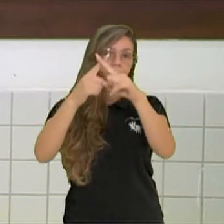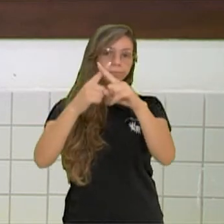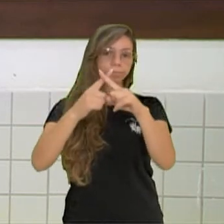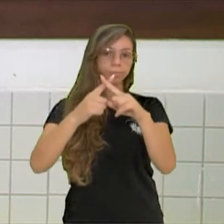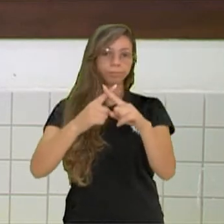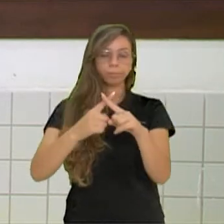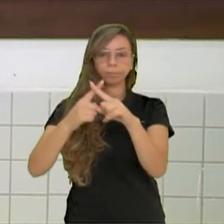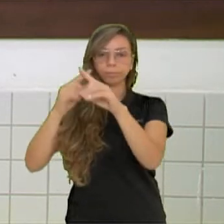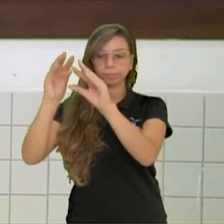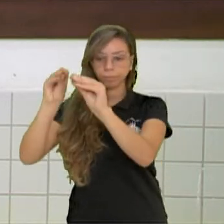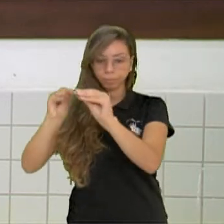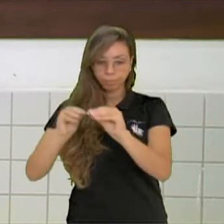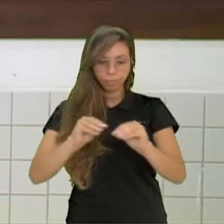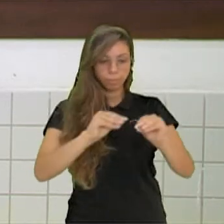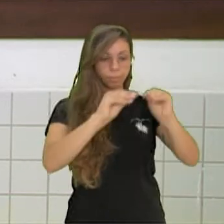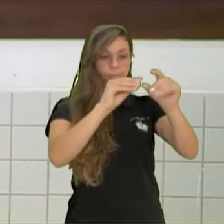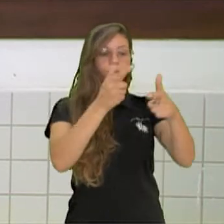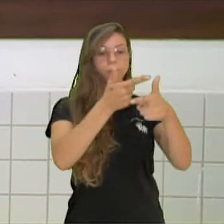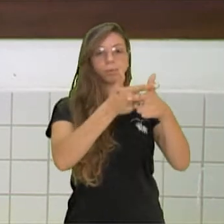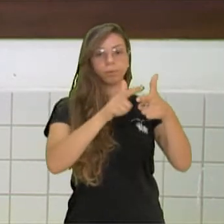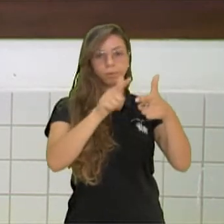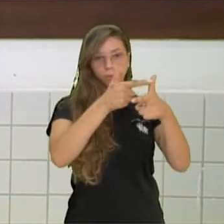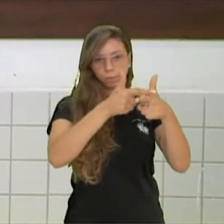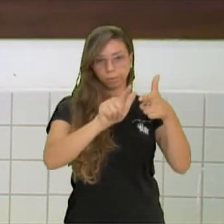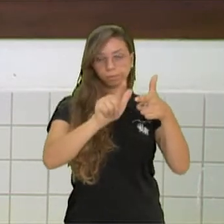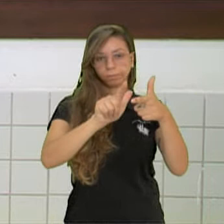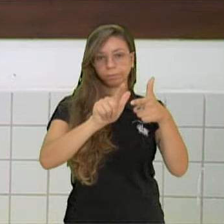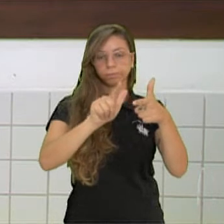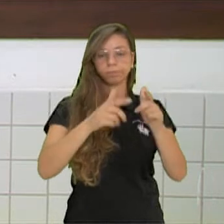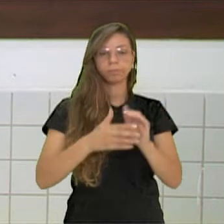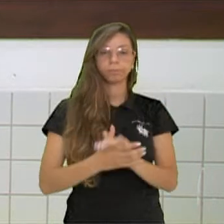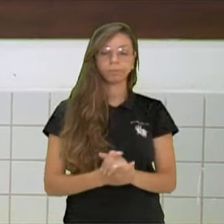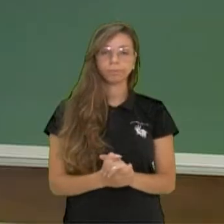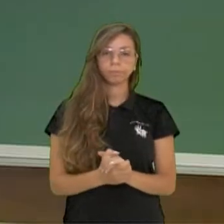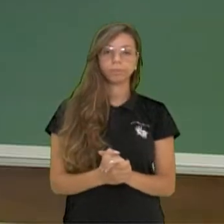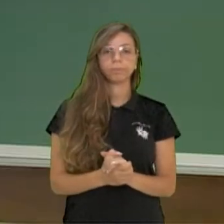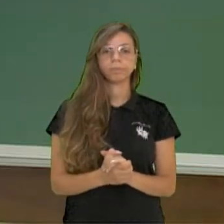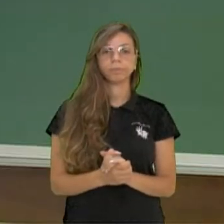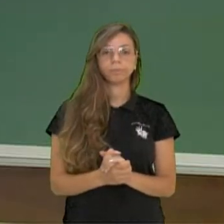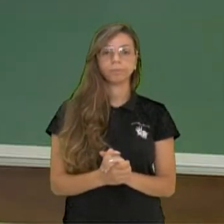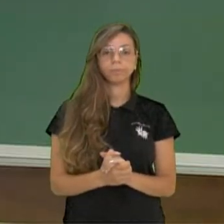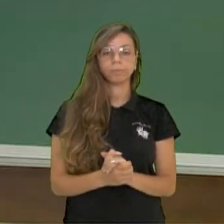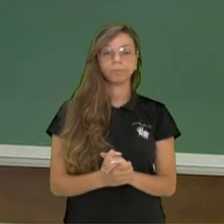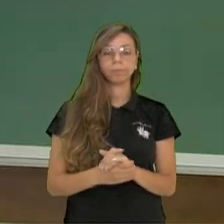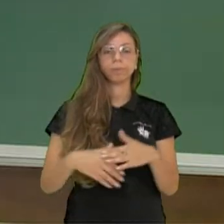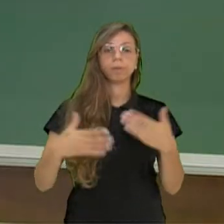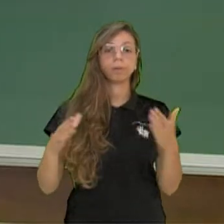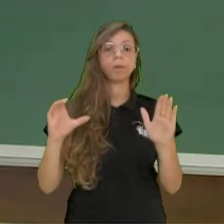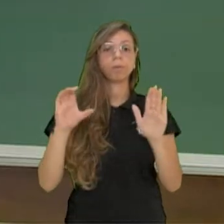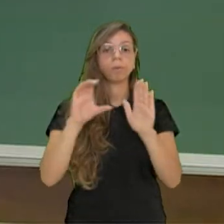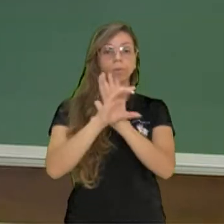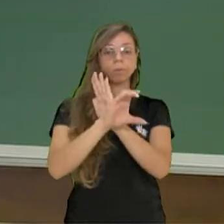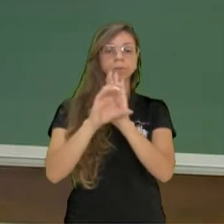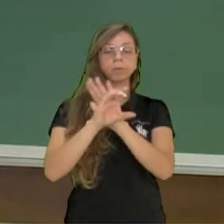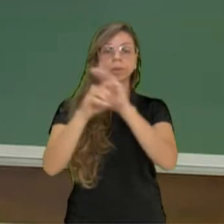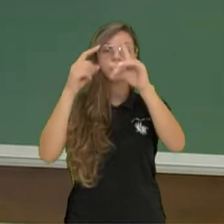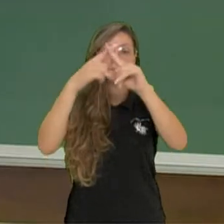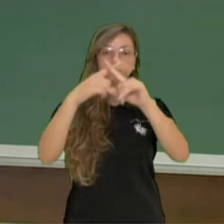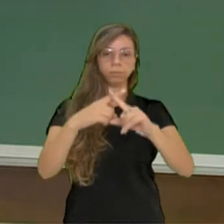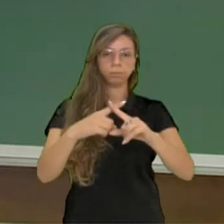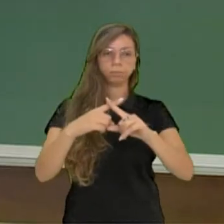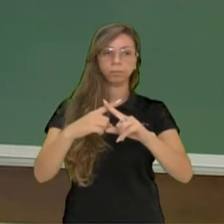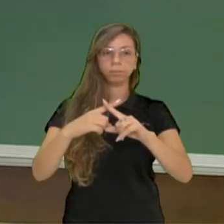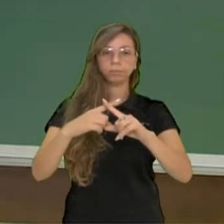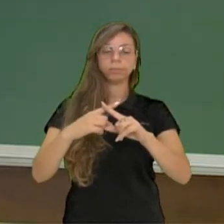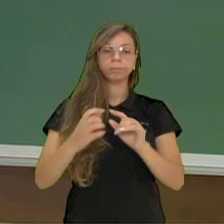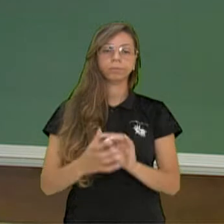passa dividindo. Pela operação inversa, ele passa dividindo. Isso se chama princípio multiplicativo.